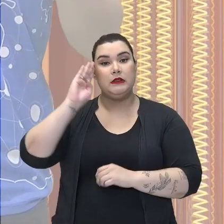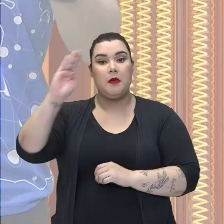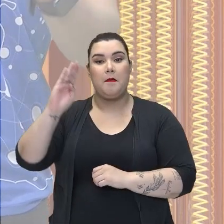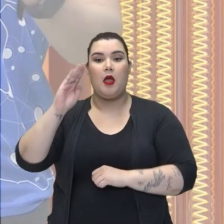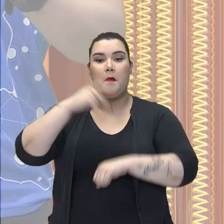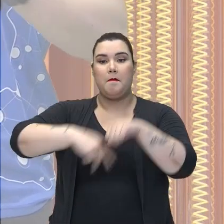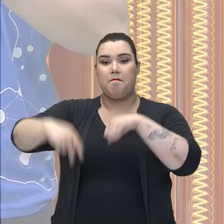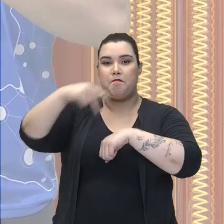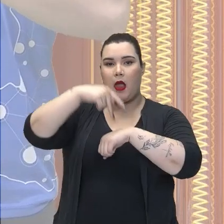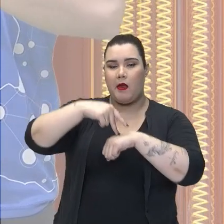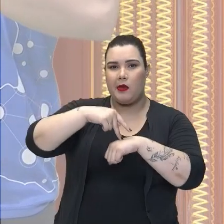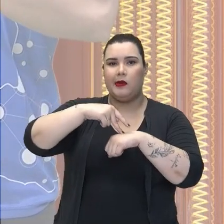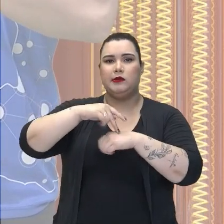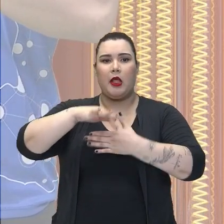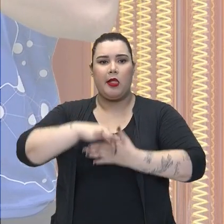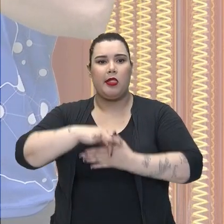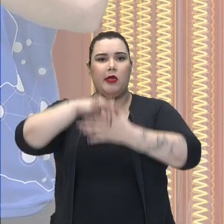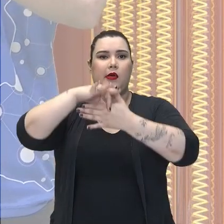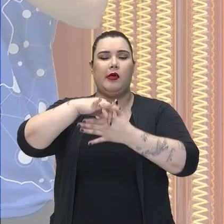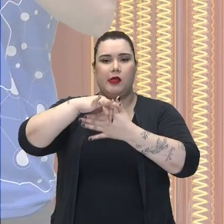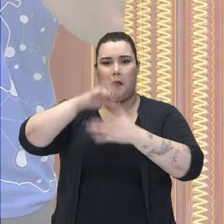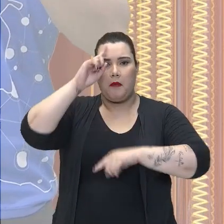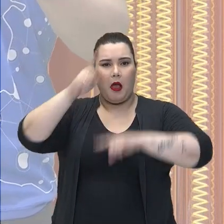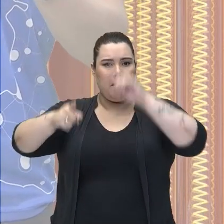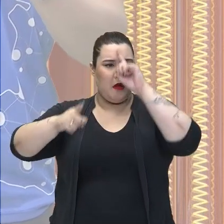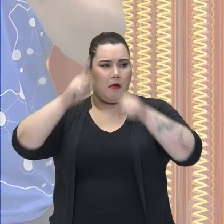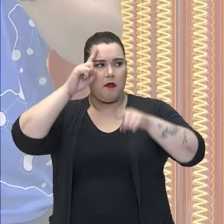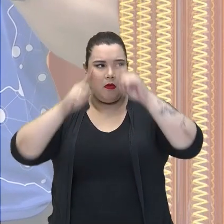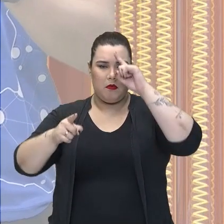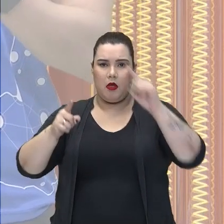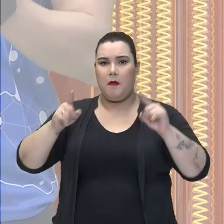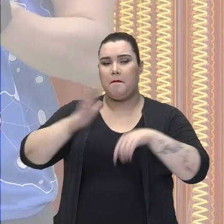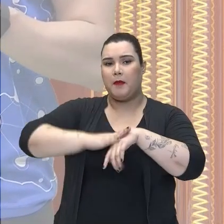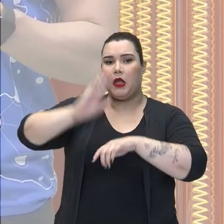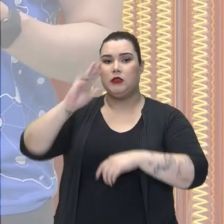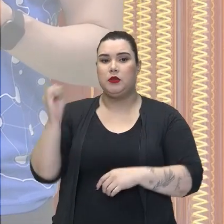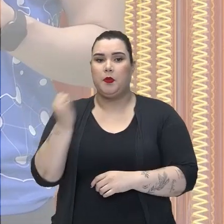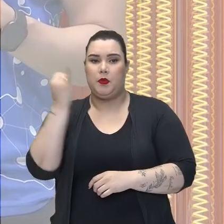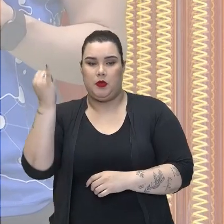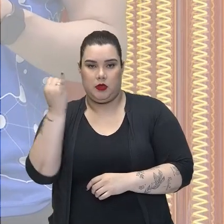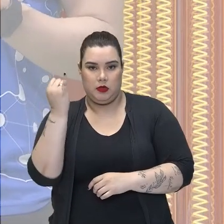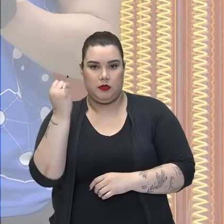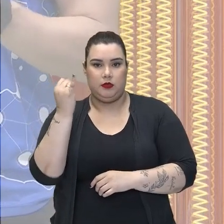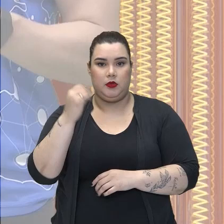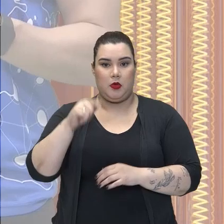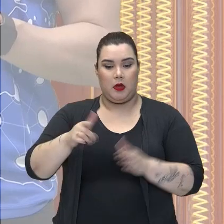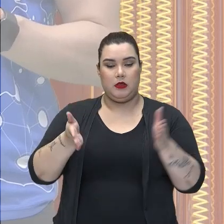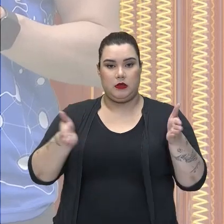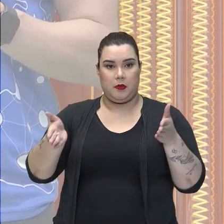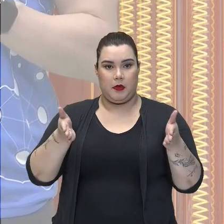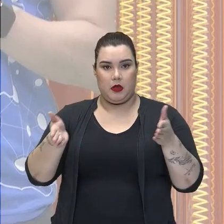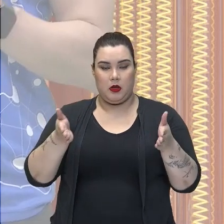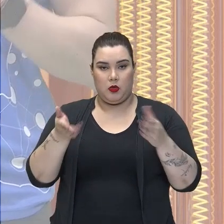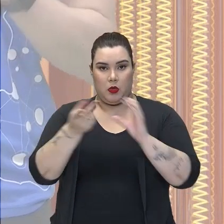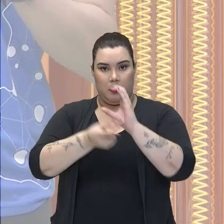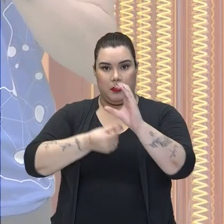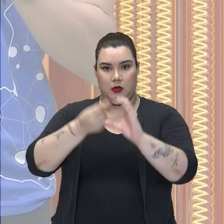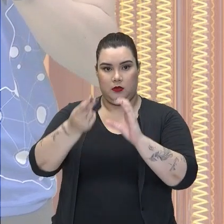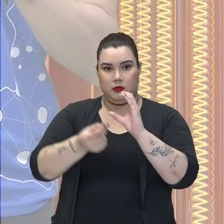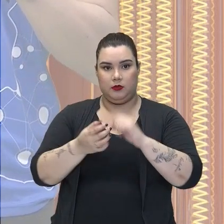Quem mandava? Quais eram os países mais importantes nessa etapa do modo de produção